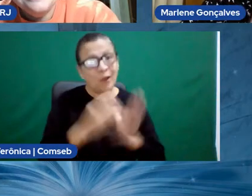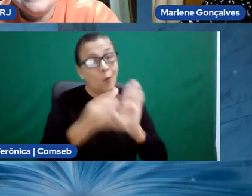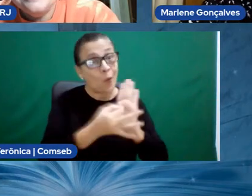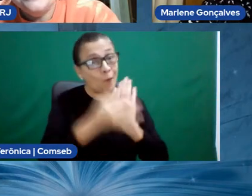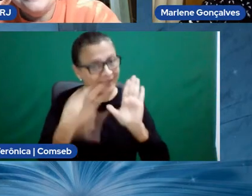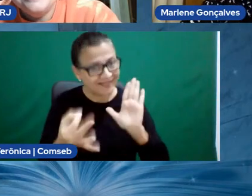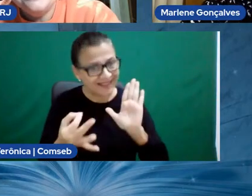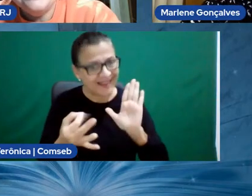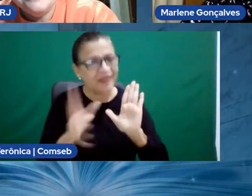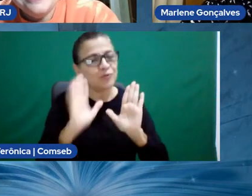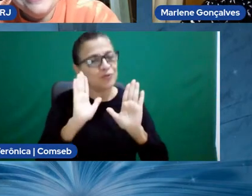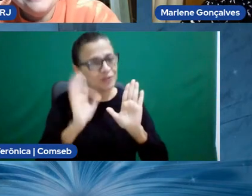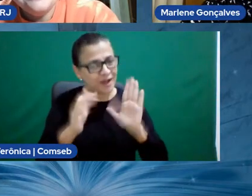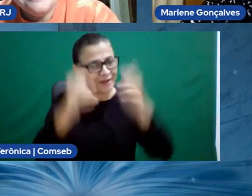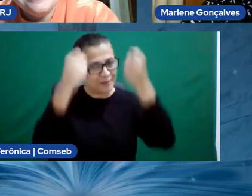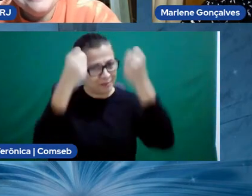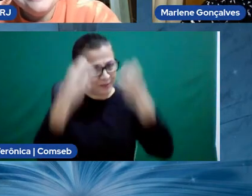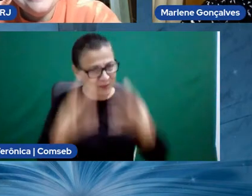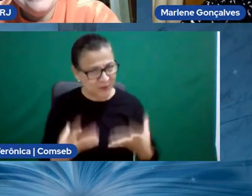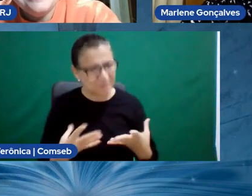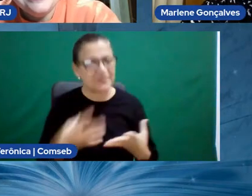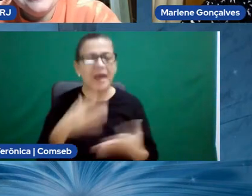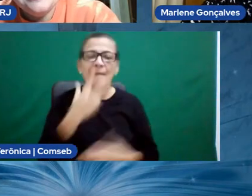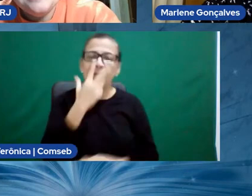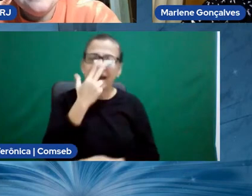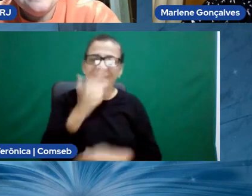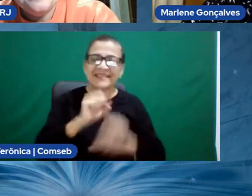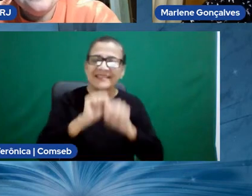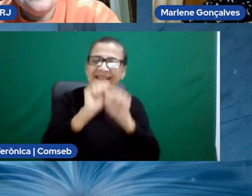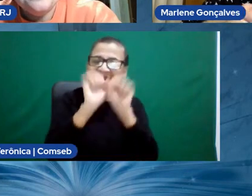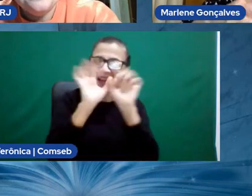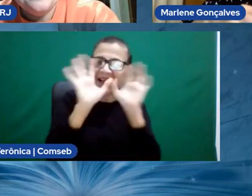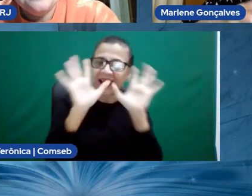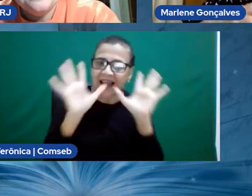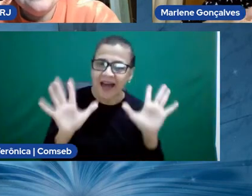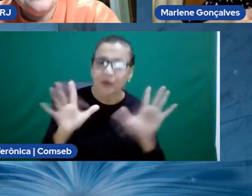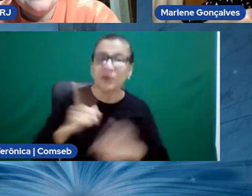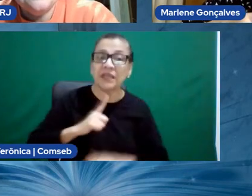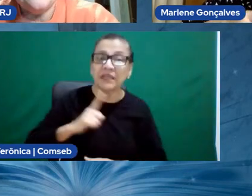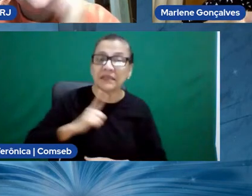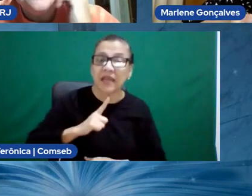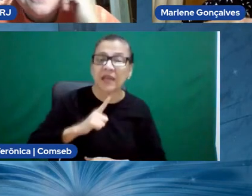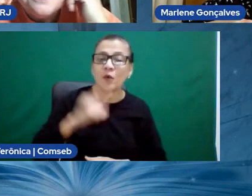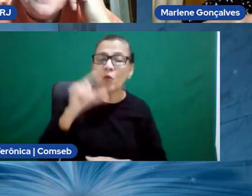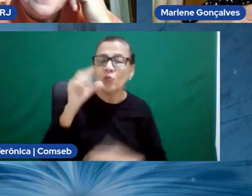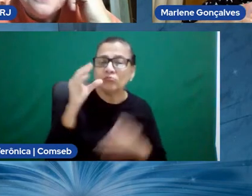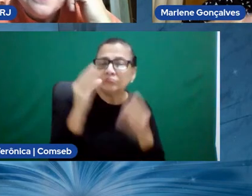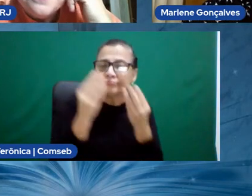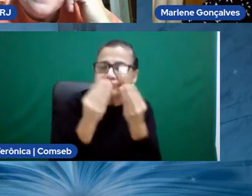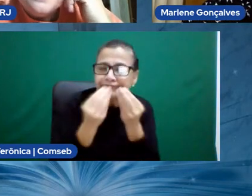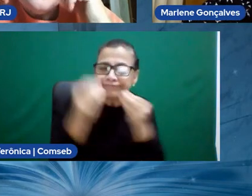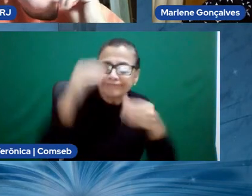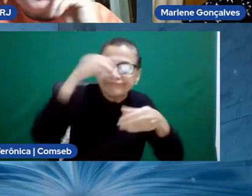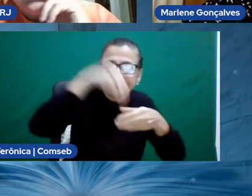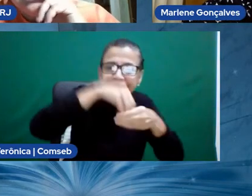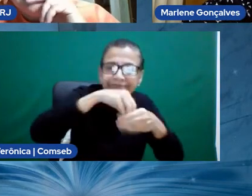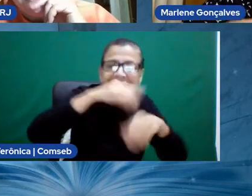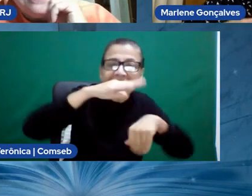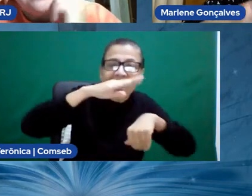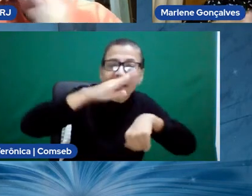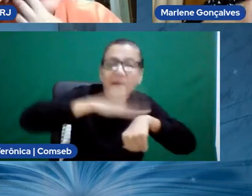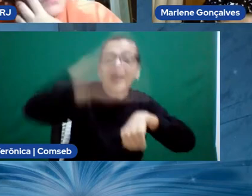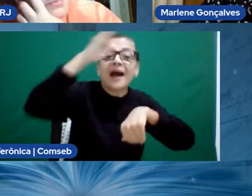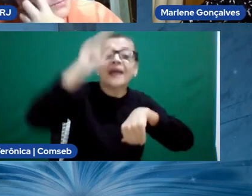aqui, já falou, parece que é muito claro que tem um ingrediente a mais nesse processo todo, que é o tempo,